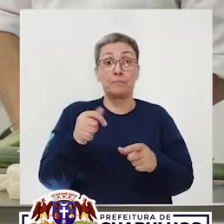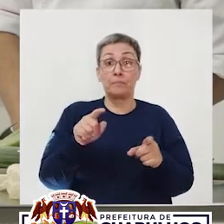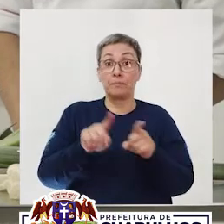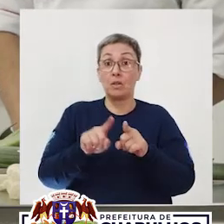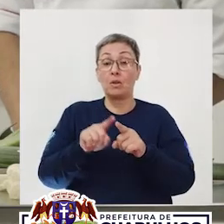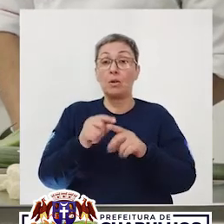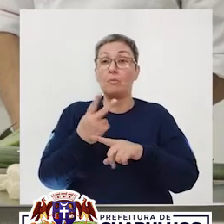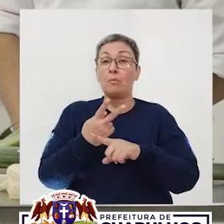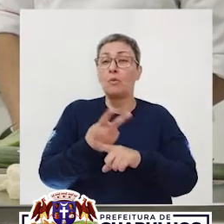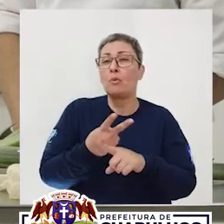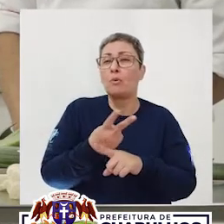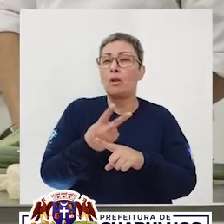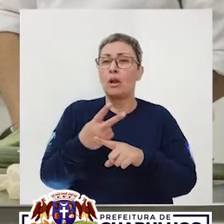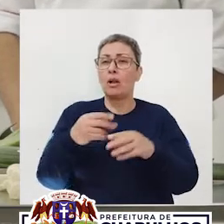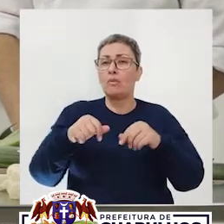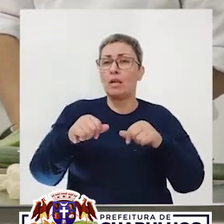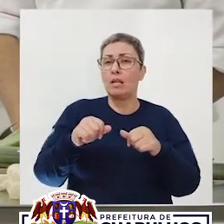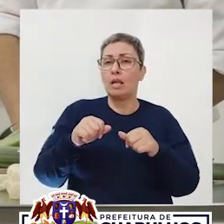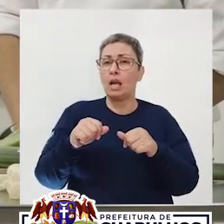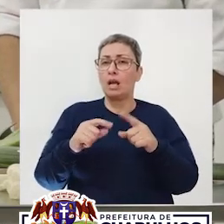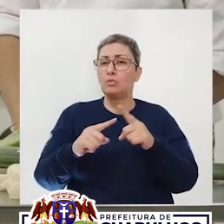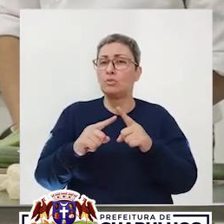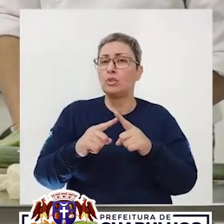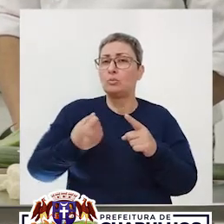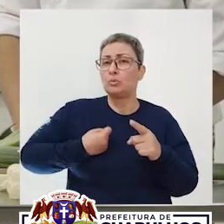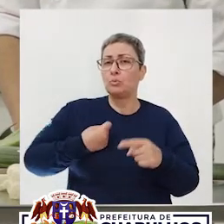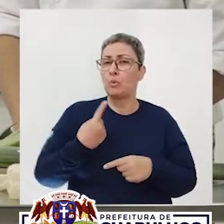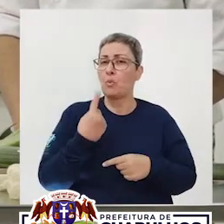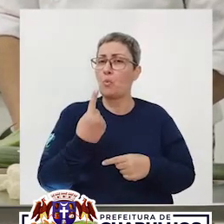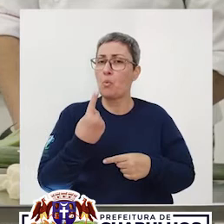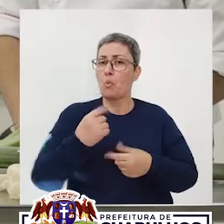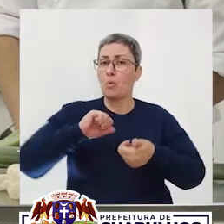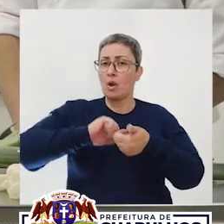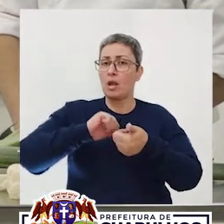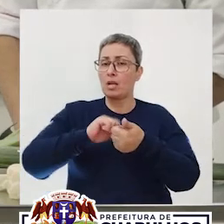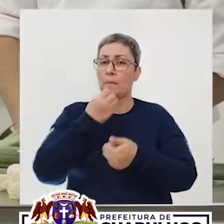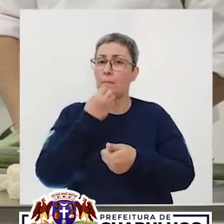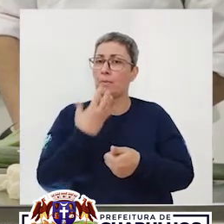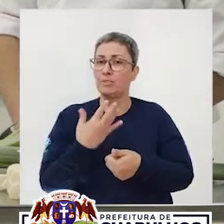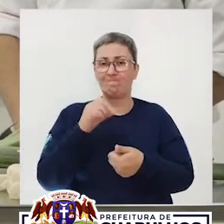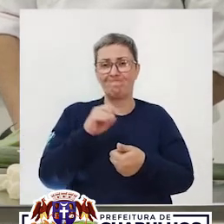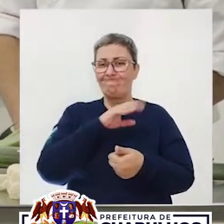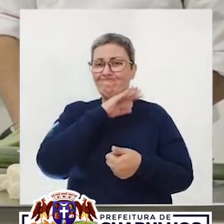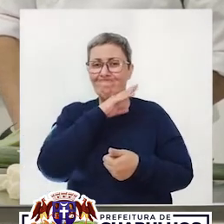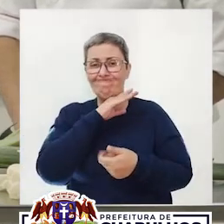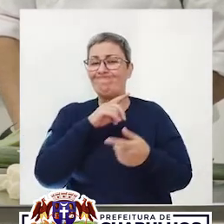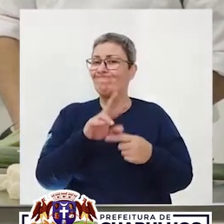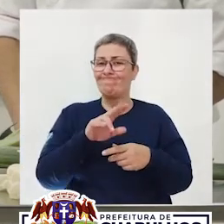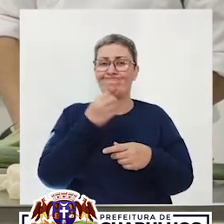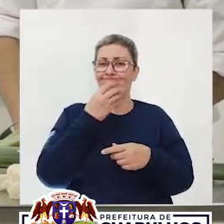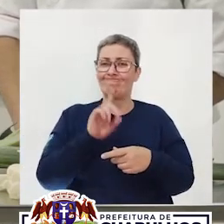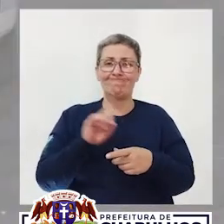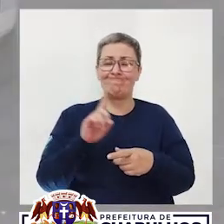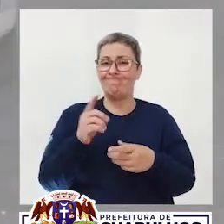você procura uma farinha tipo 1. Tem que ser uma farinha de boa qualidade. Porque se ela não for de boa qualidade,